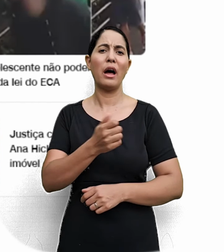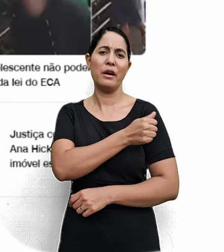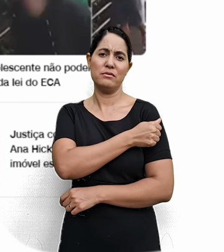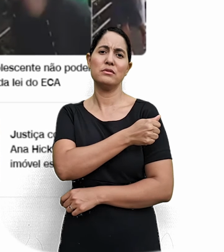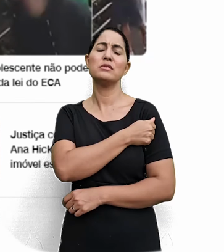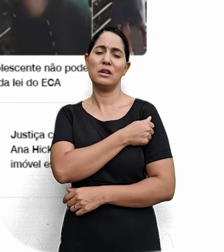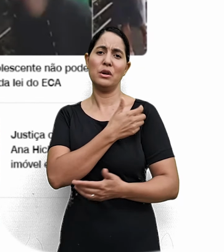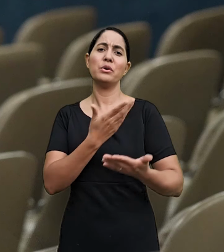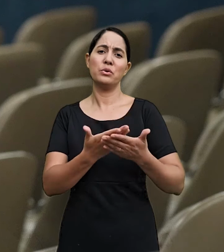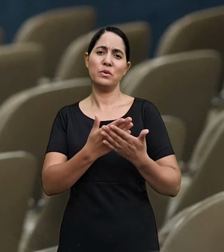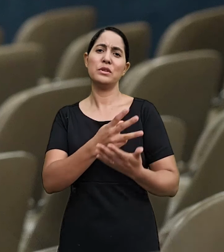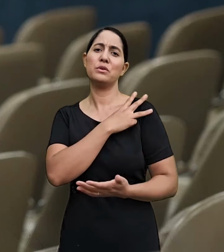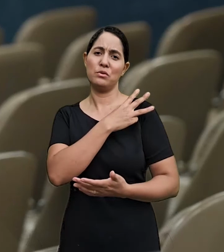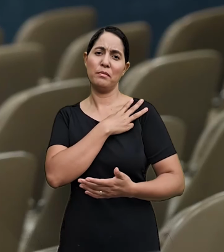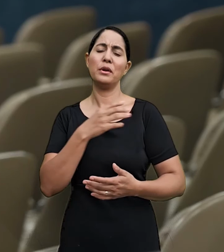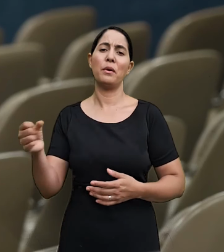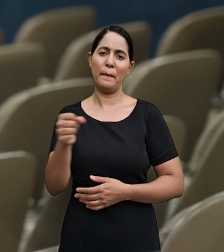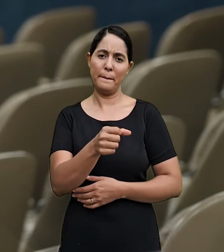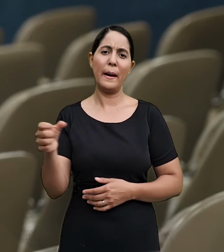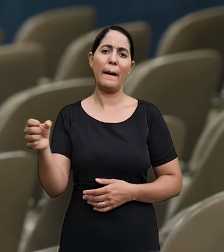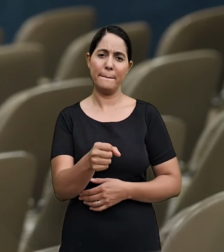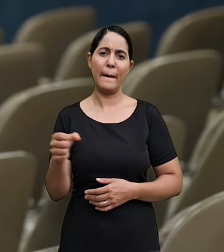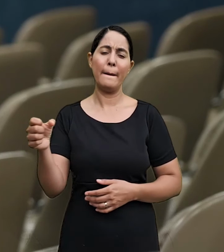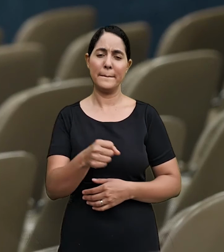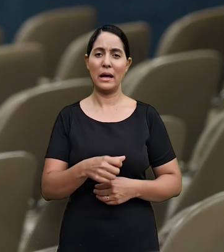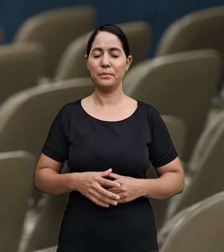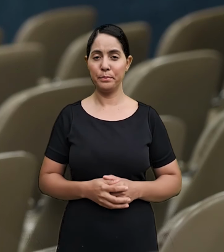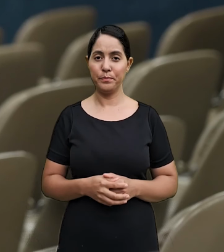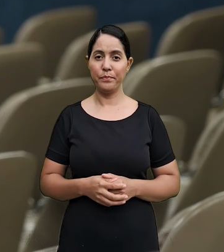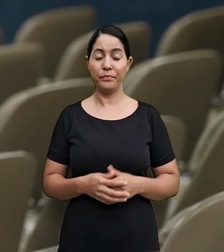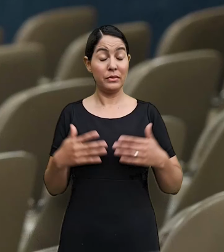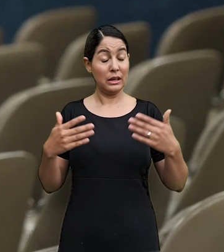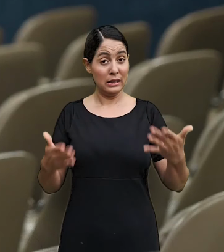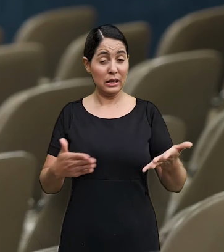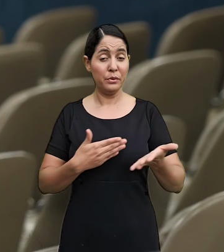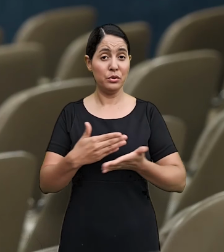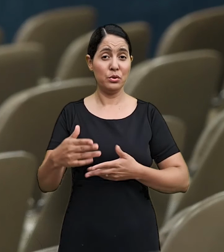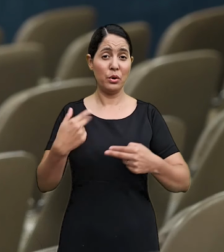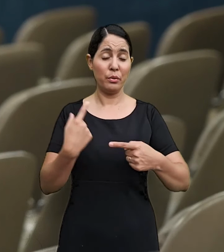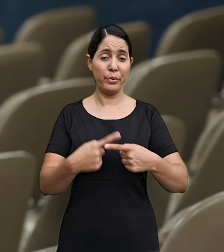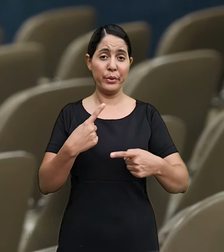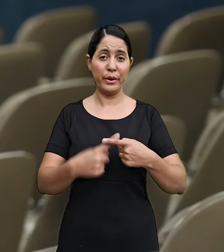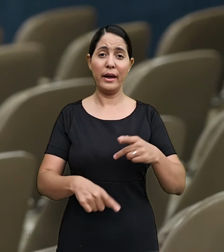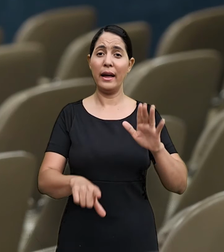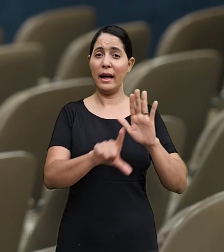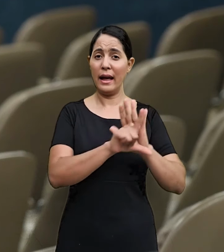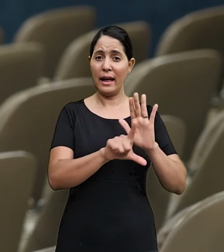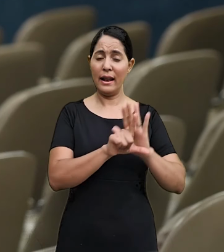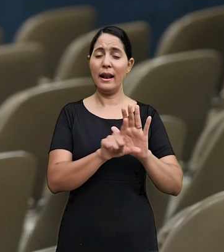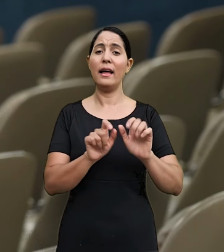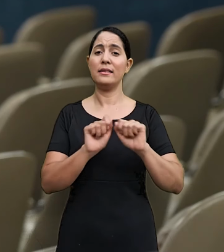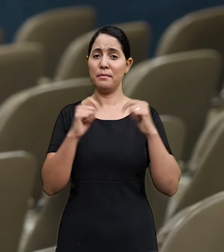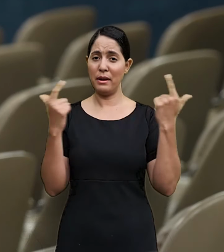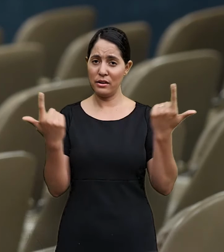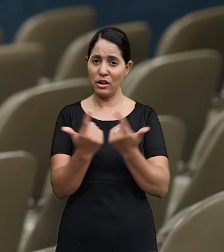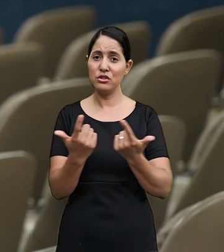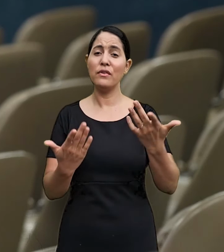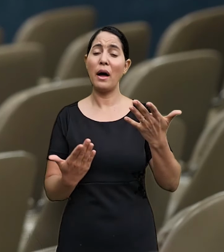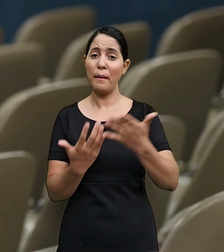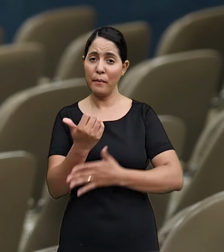superior. Tudo começa com essa lei aprovada no estado de Santa Catarina, né? Ela é aprovada pela Assembleia Legislativa